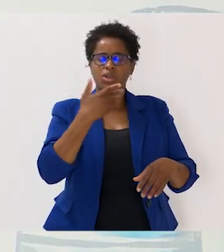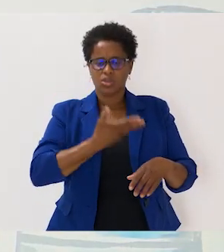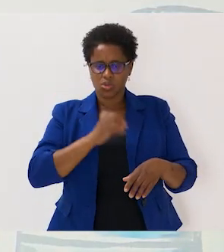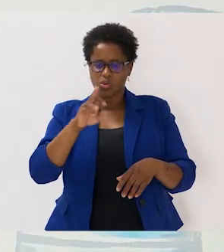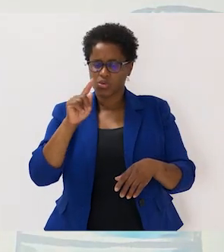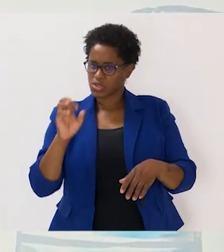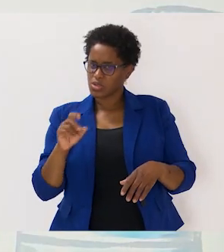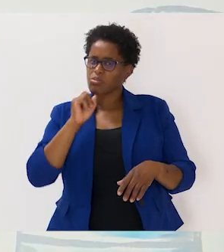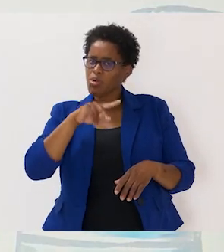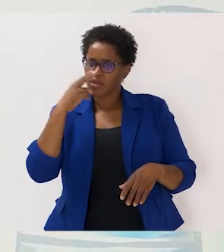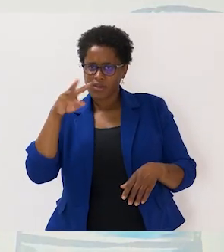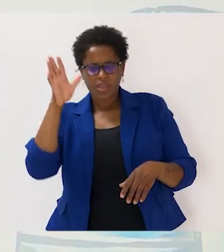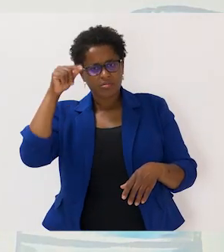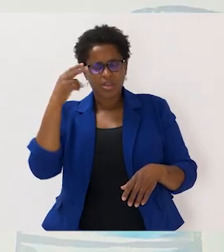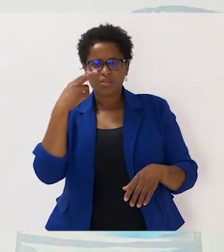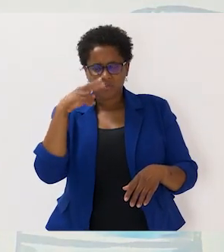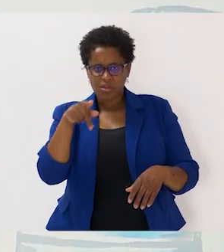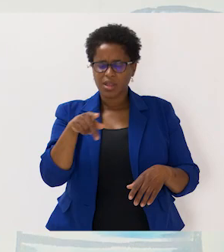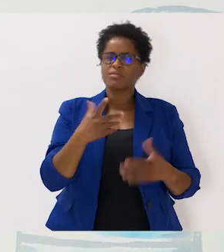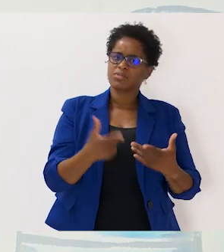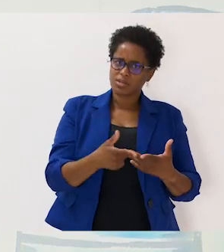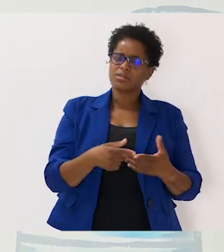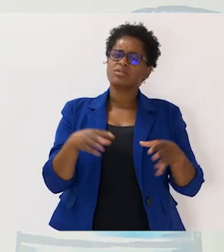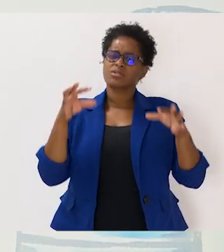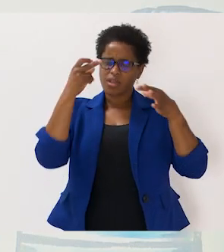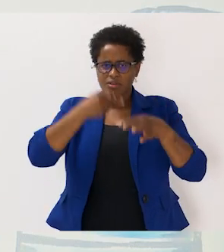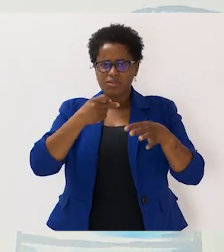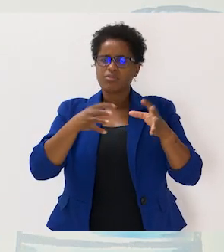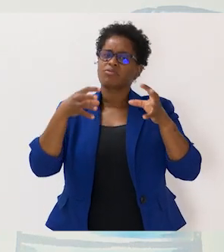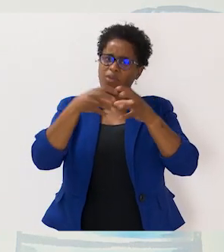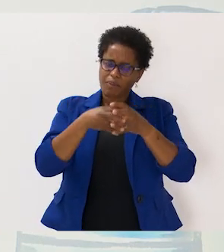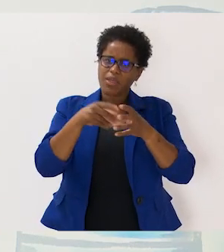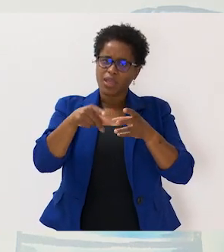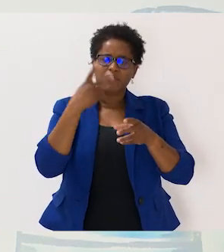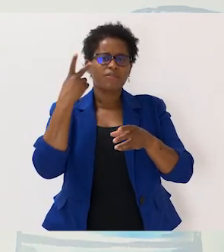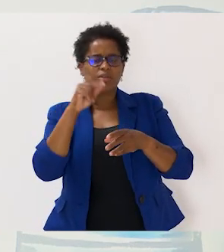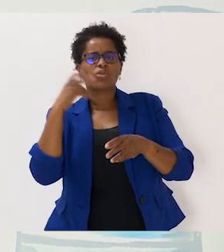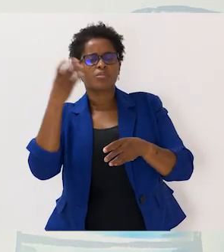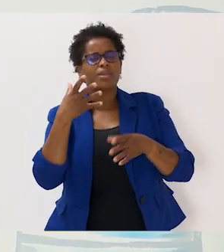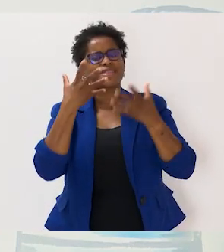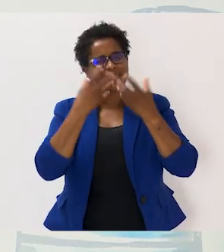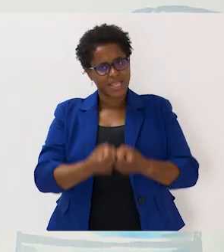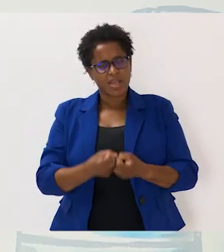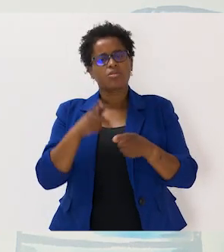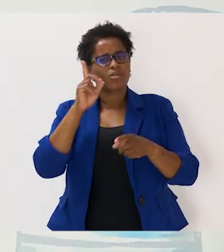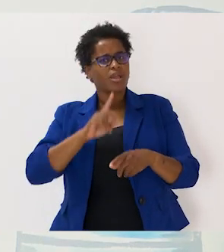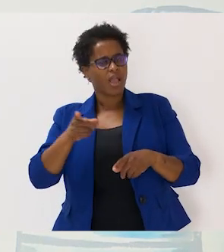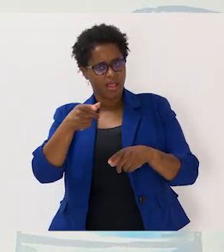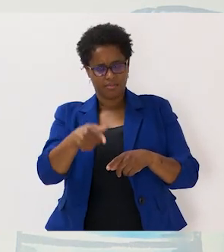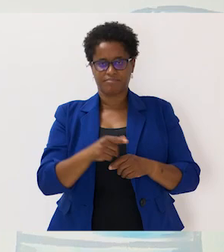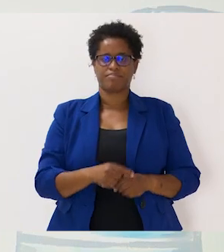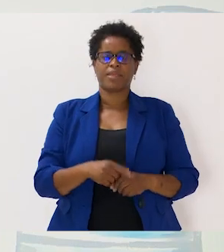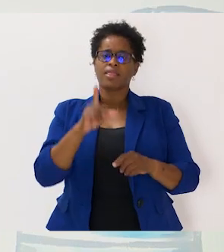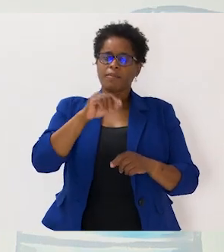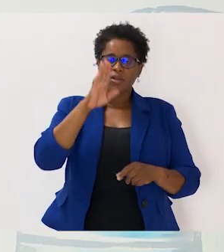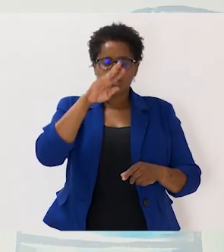que nós encontramos no deserto estão adaptados a viverem no ambiente árido e seco como ela é. Também,